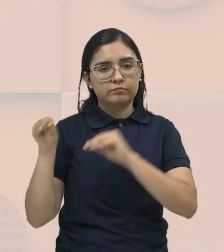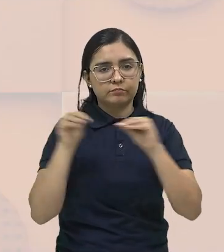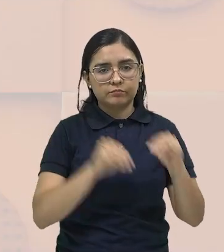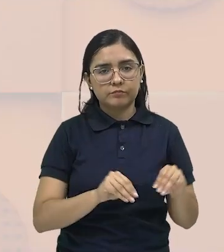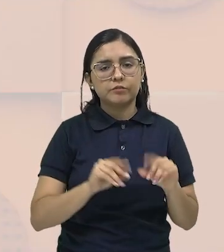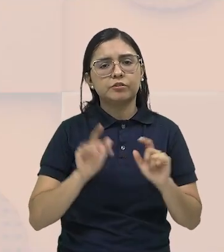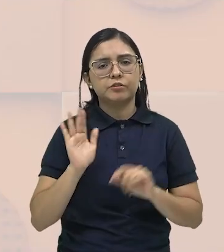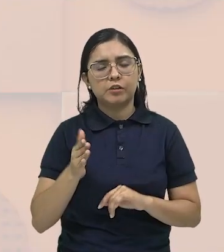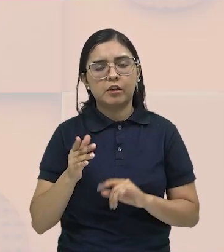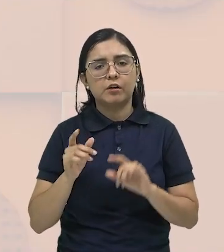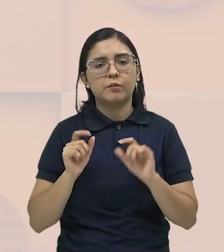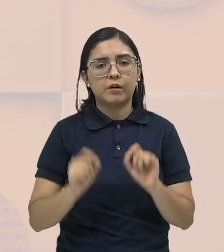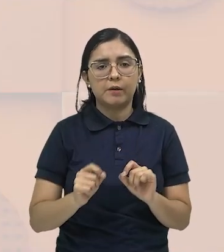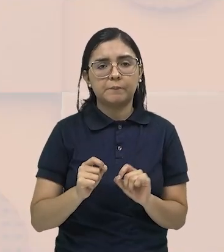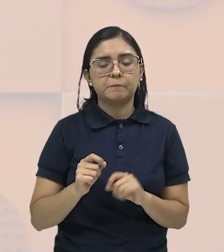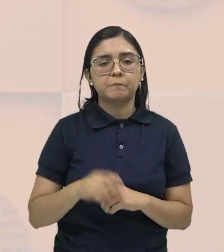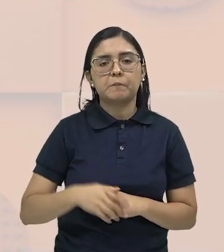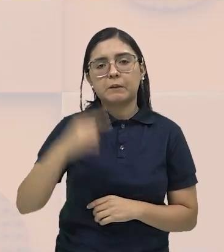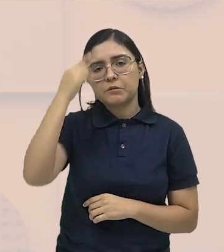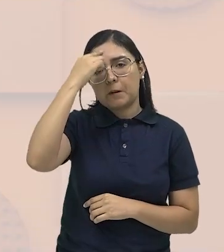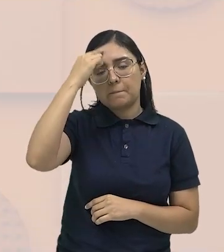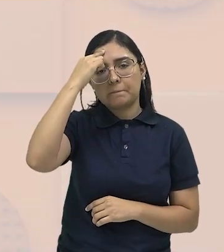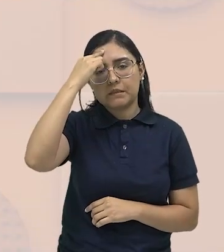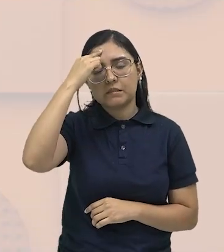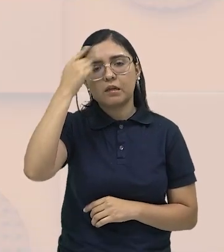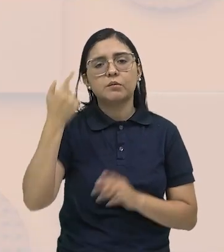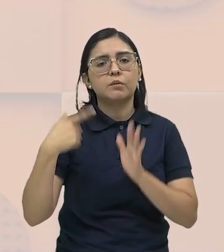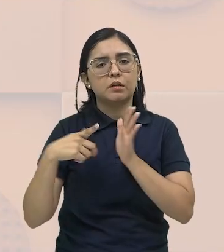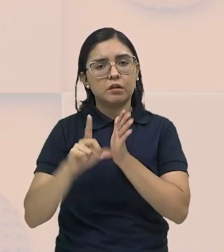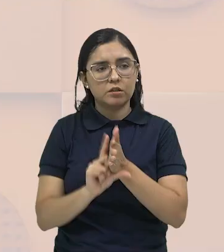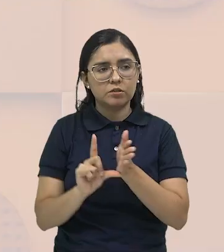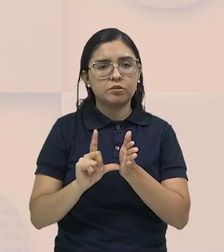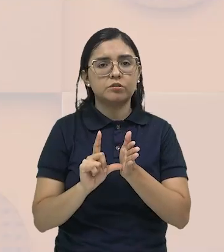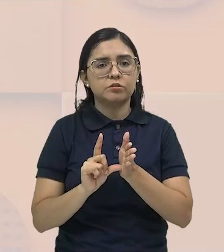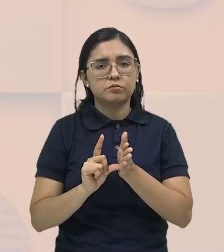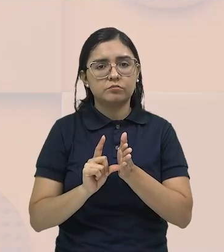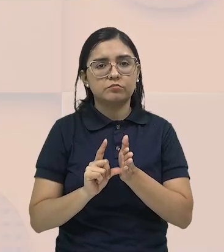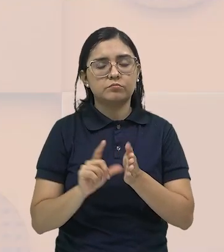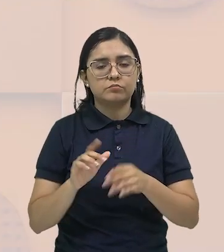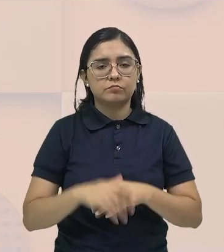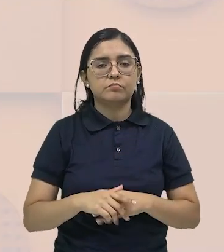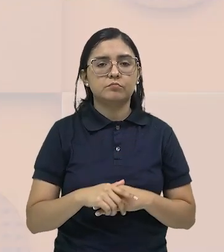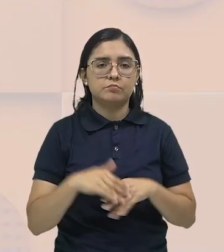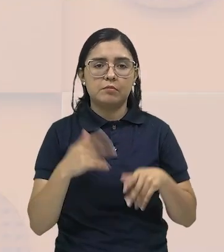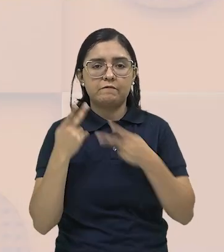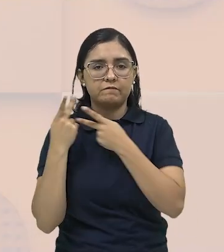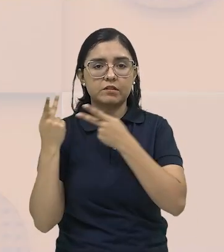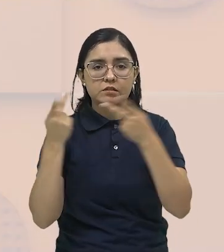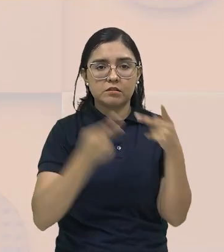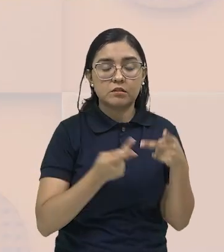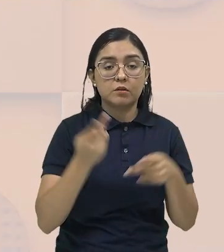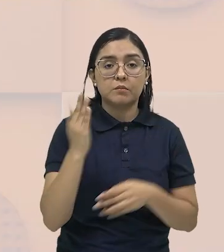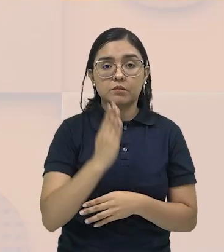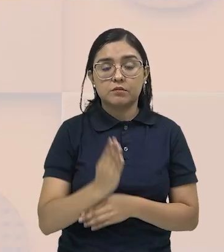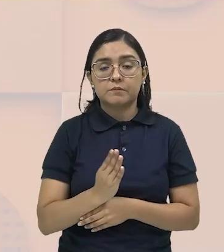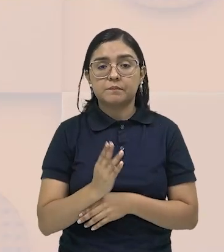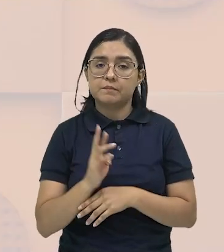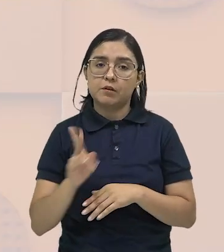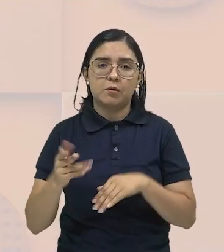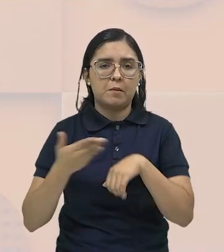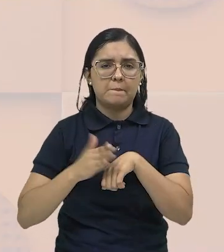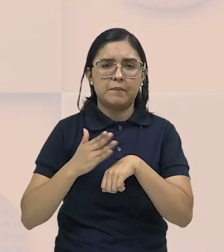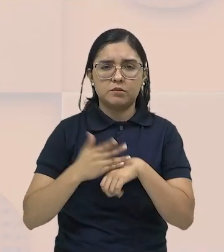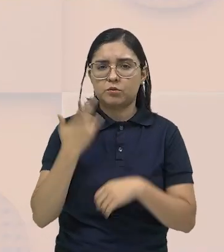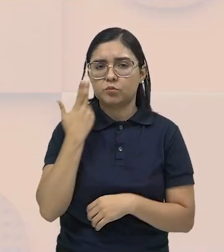que ela já tinha sido pensada, né, em outro momento, de uma visita à colônia, o que não era uma prática comum